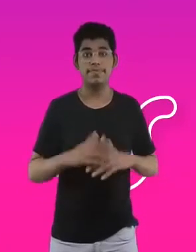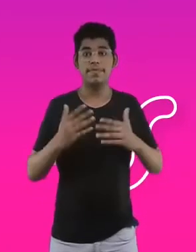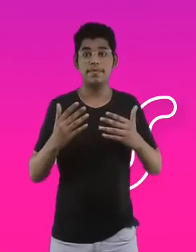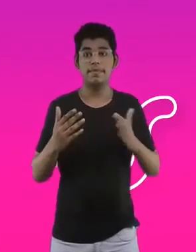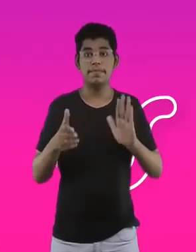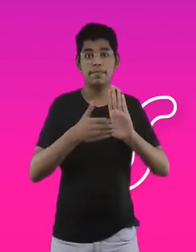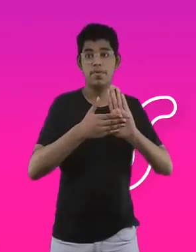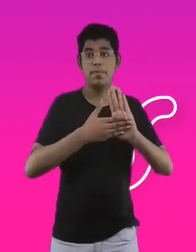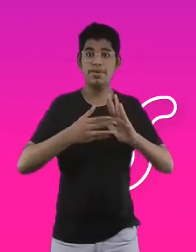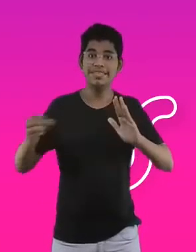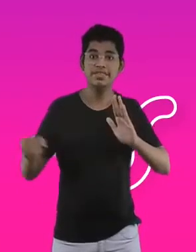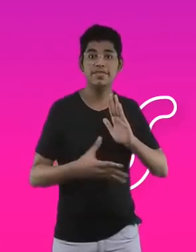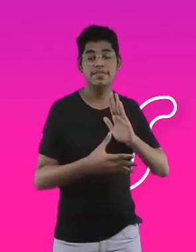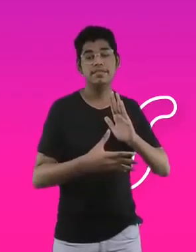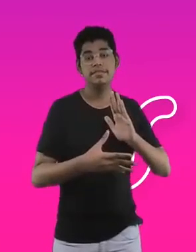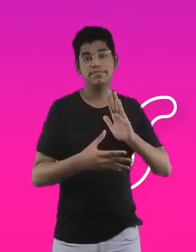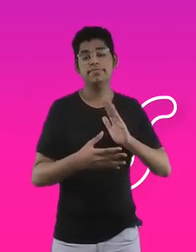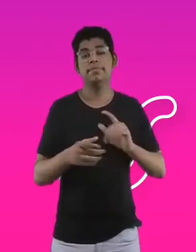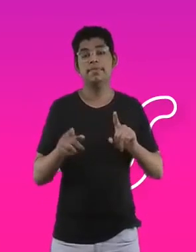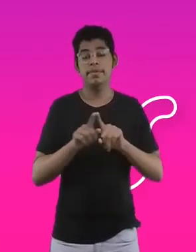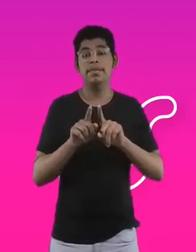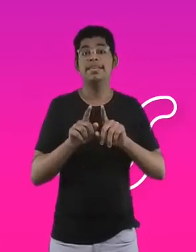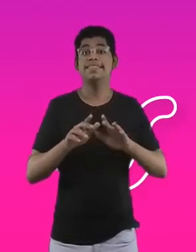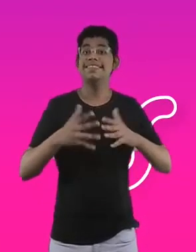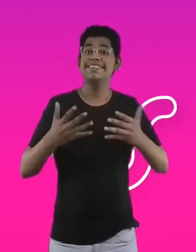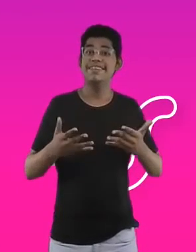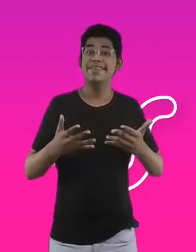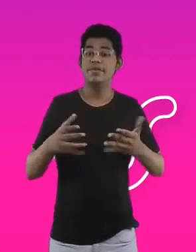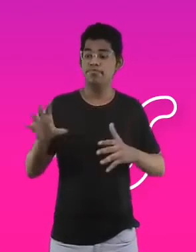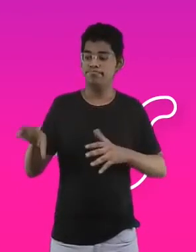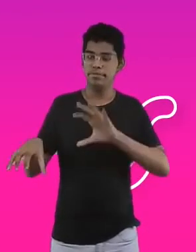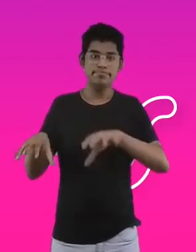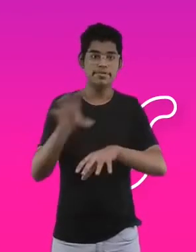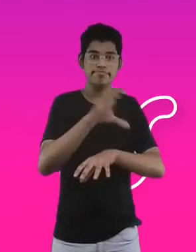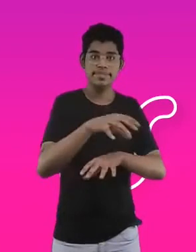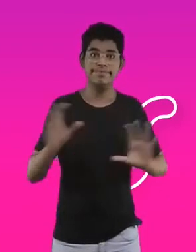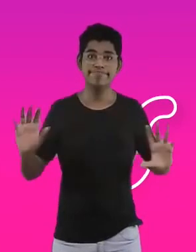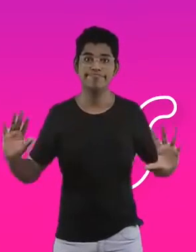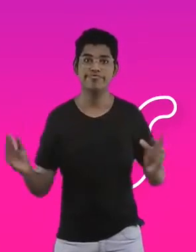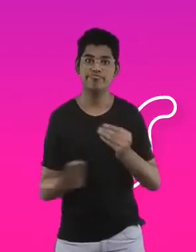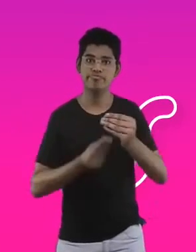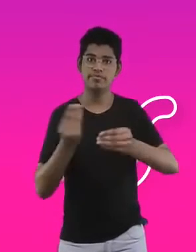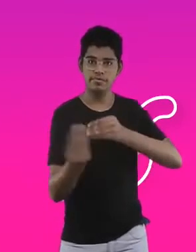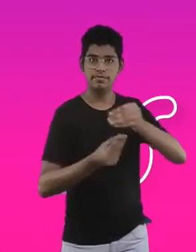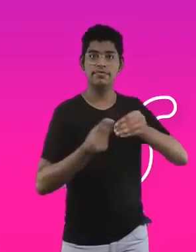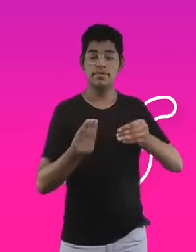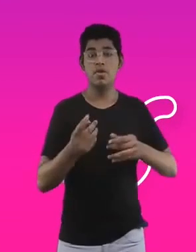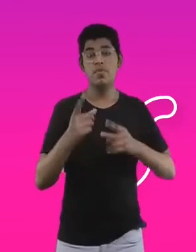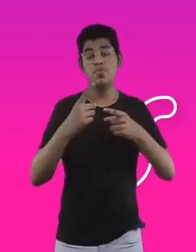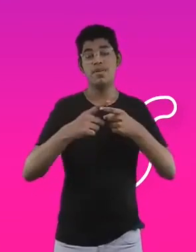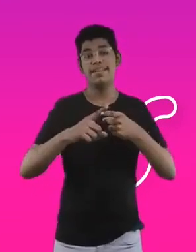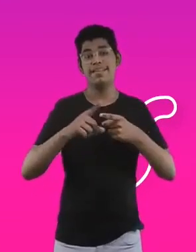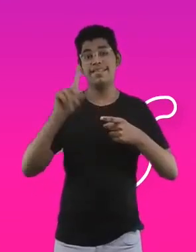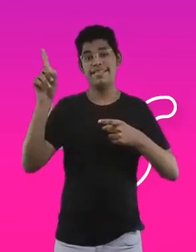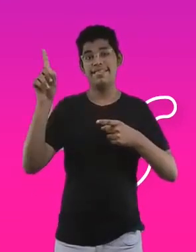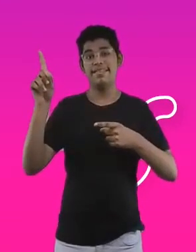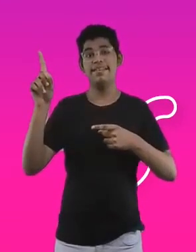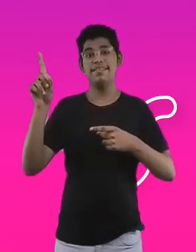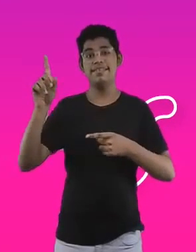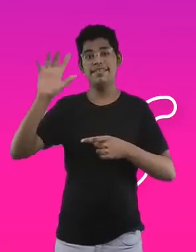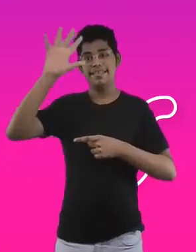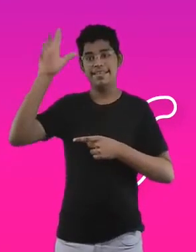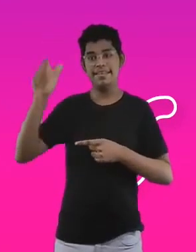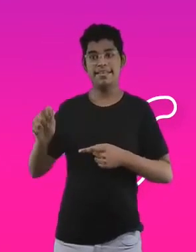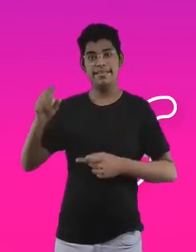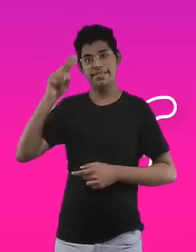eles têm um cruzamento histórico. Por quê? Porque o continente africano, ele é híbrido, ele sempre foi um local híbrido.